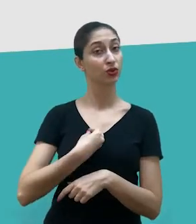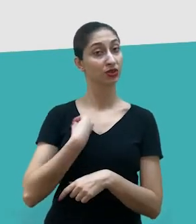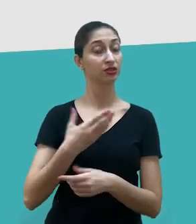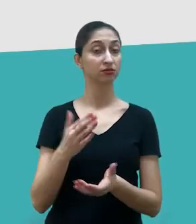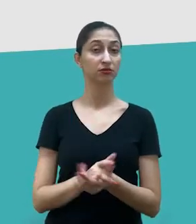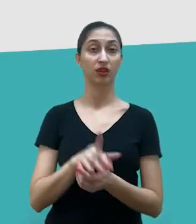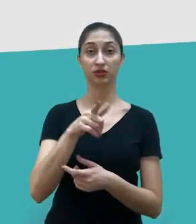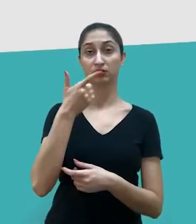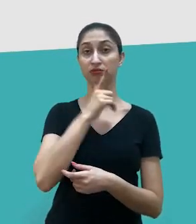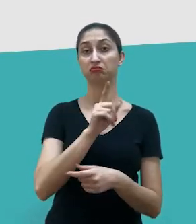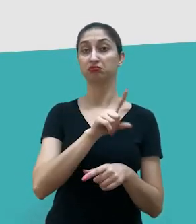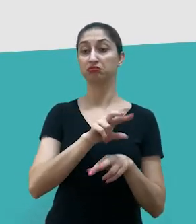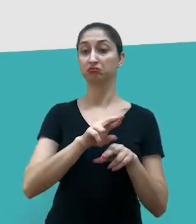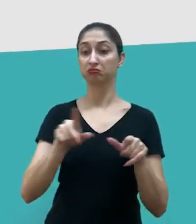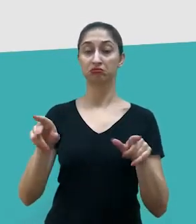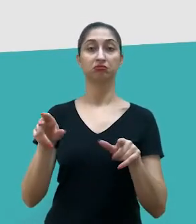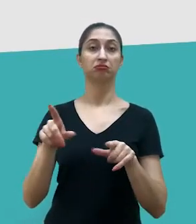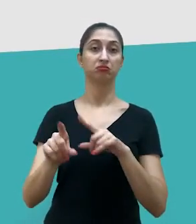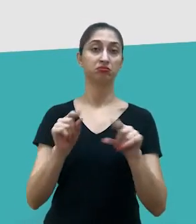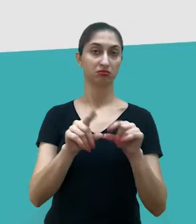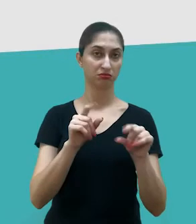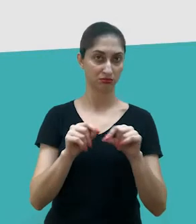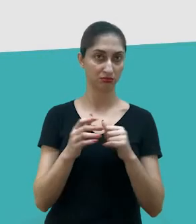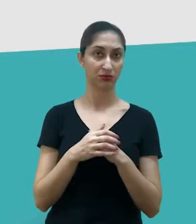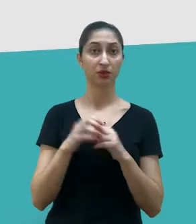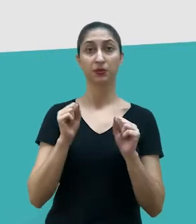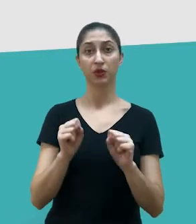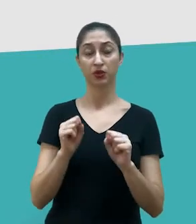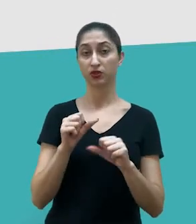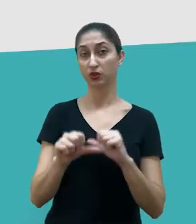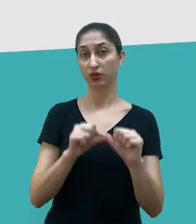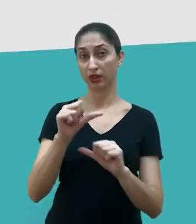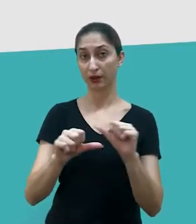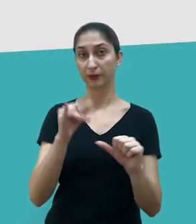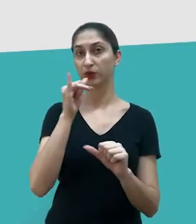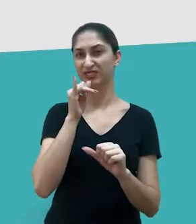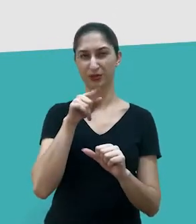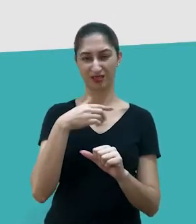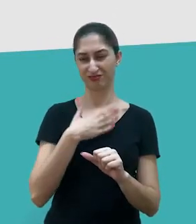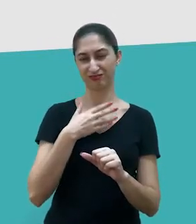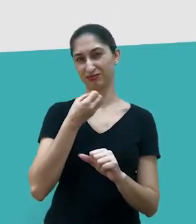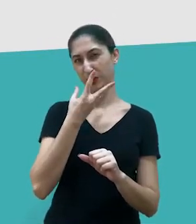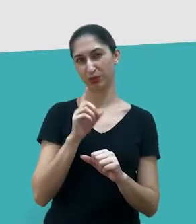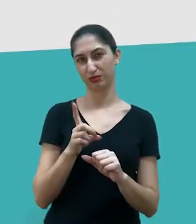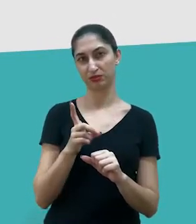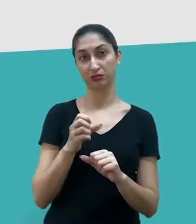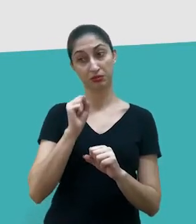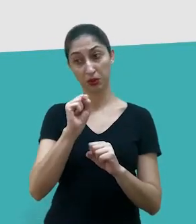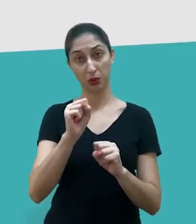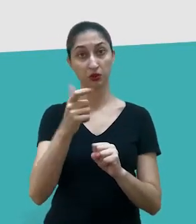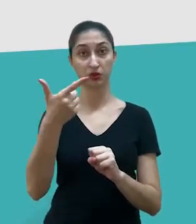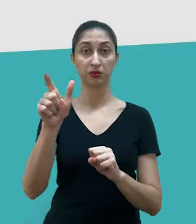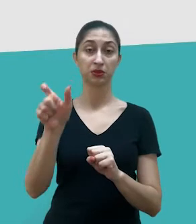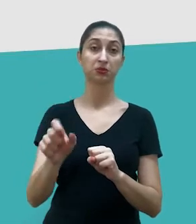você vai ter variedade de opções no seu guarda-roupa. Troque. Que tal? Aquilo que não é bom para mim pode ser bom para o outro,